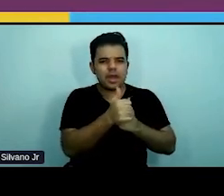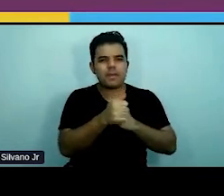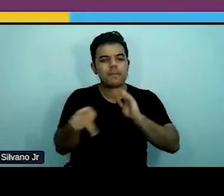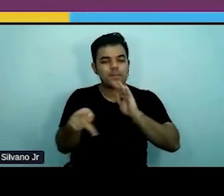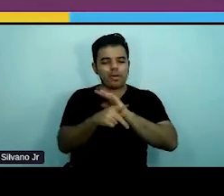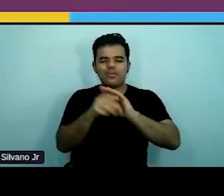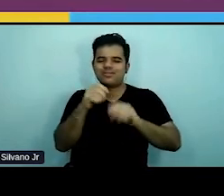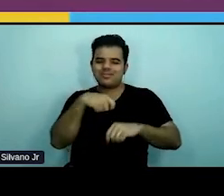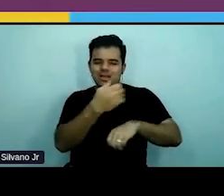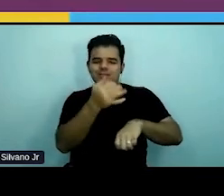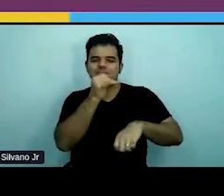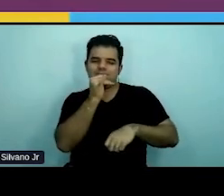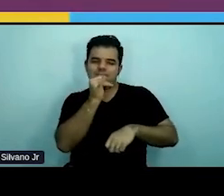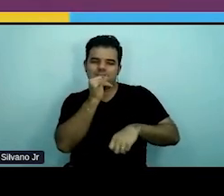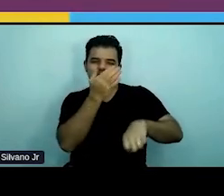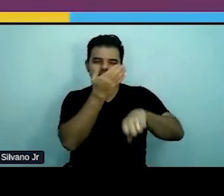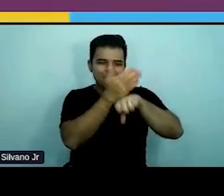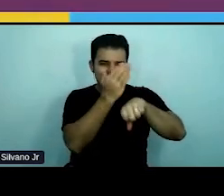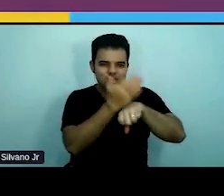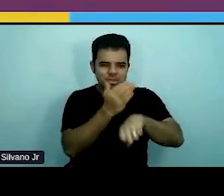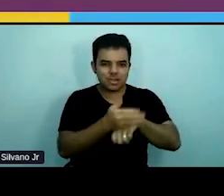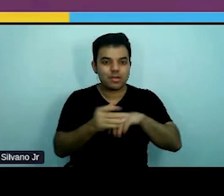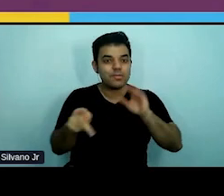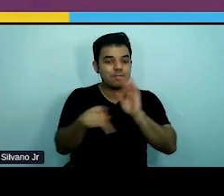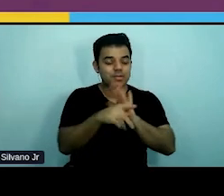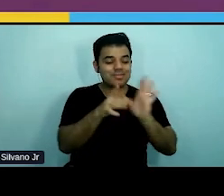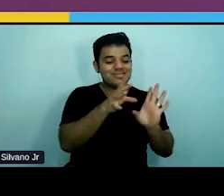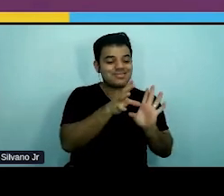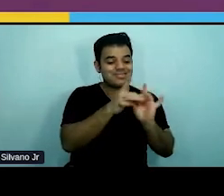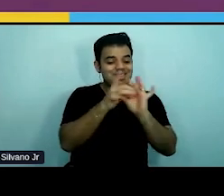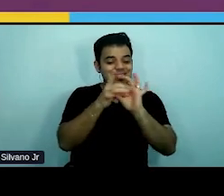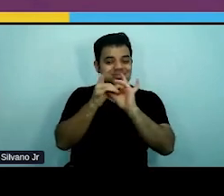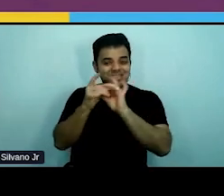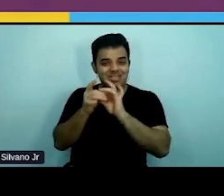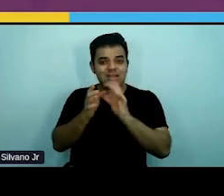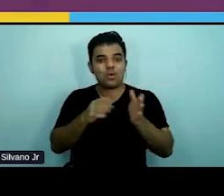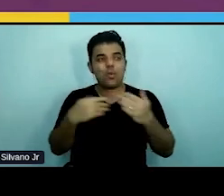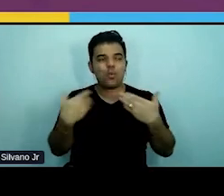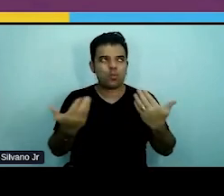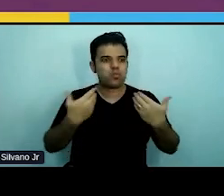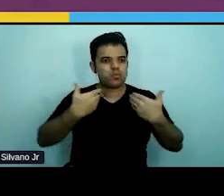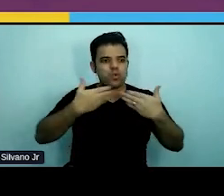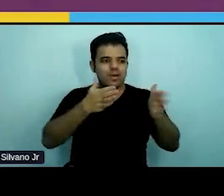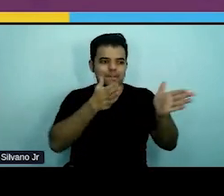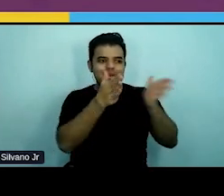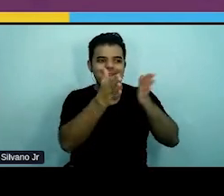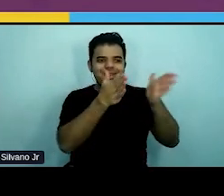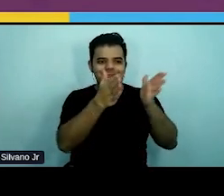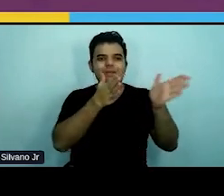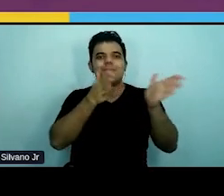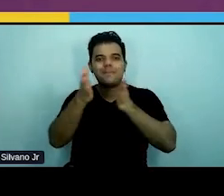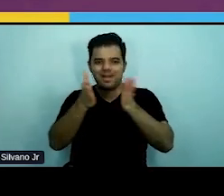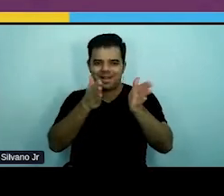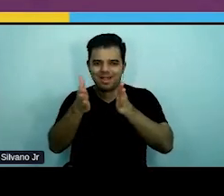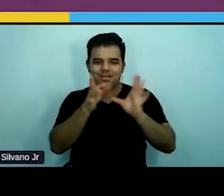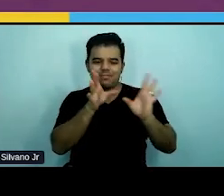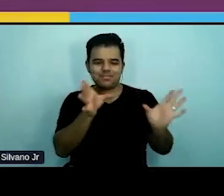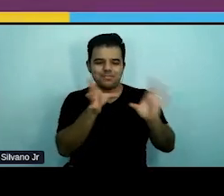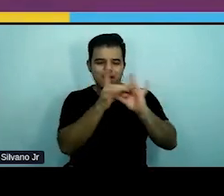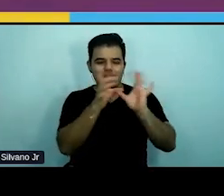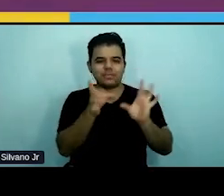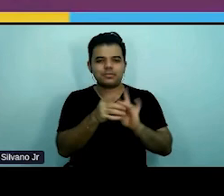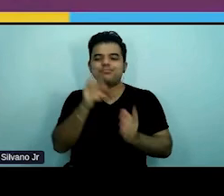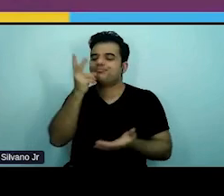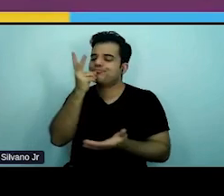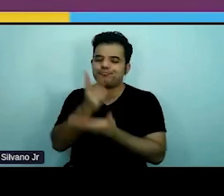treinar, né? Seriam as então chamadas sentenças ou corpos paralelo. E aí, como eu tenho batido